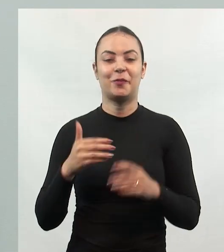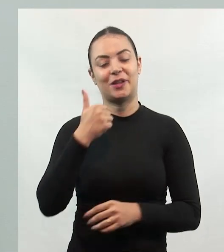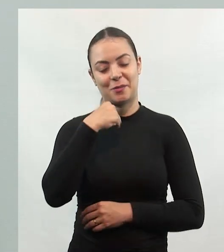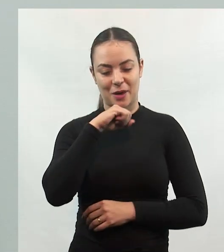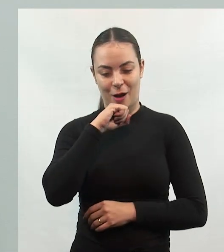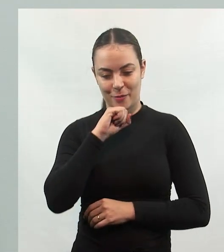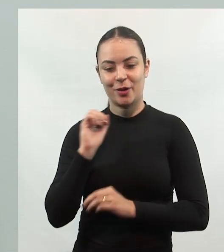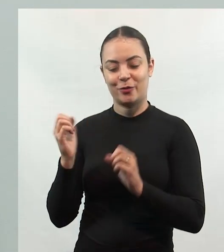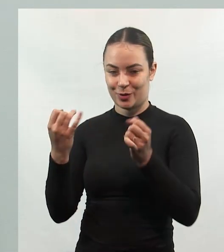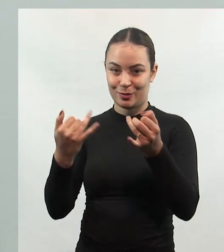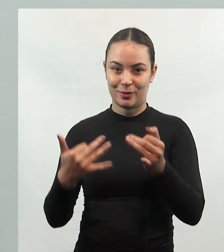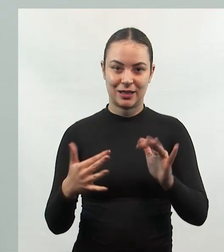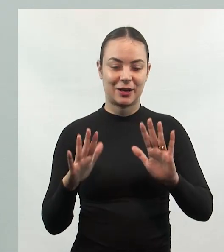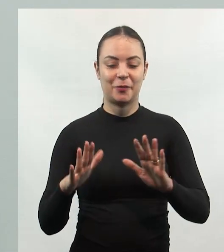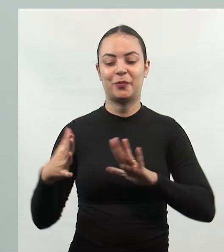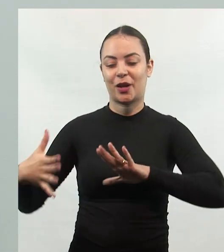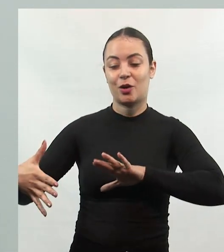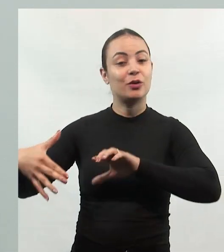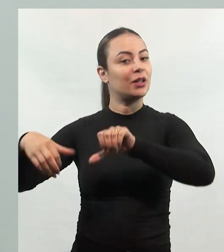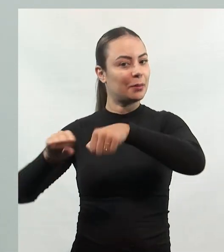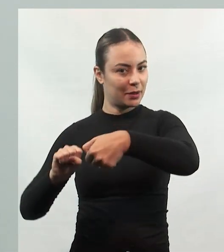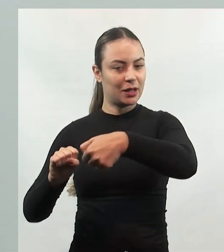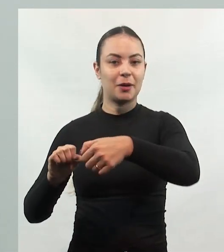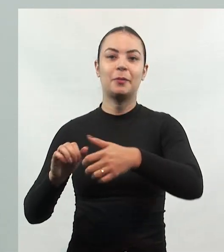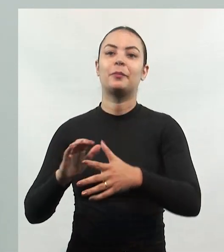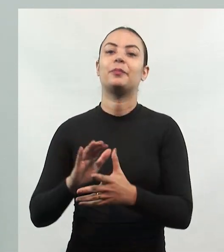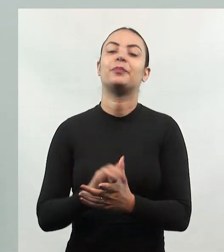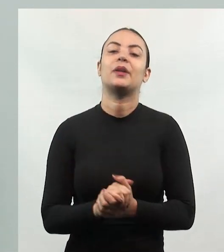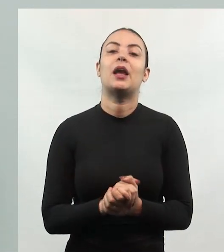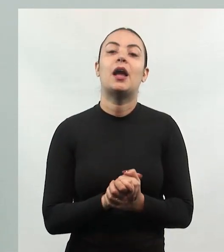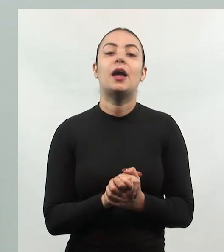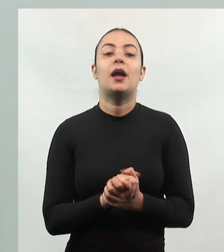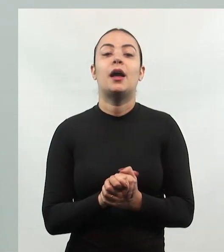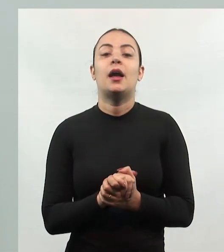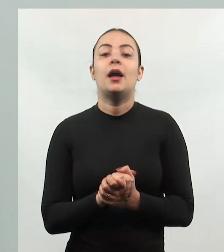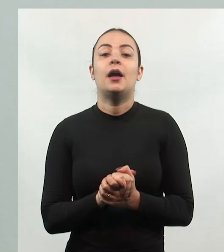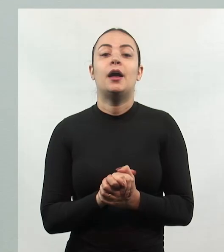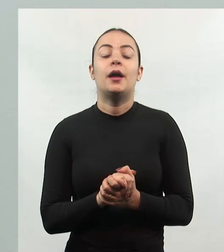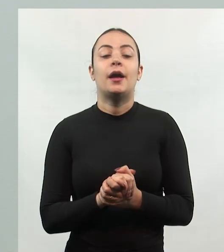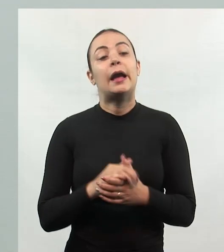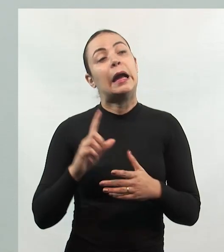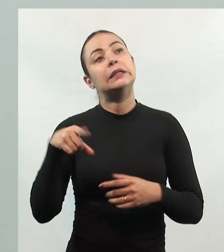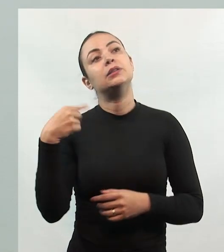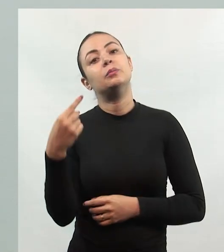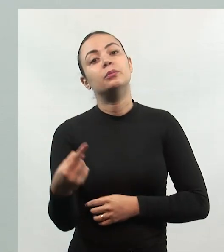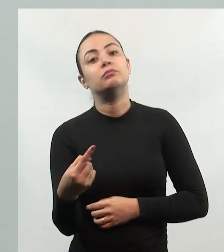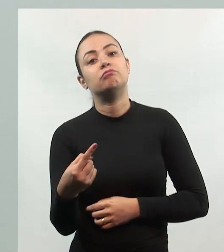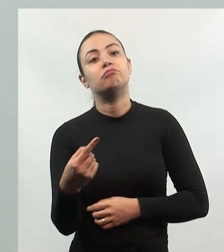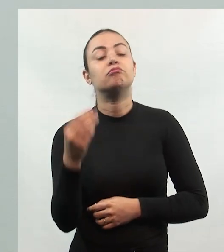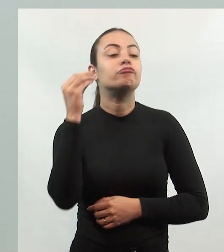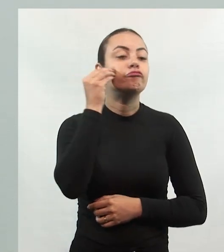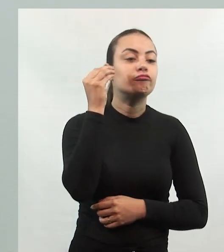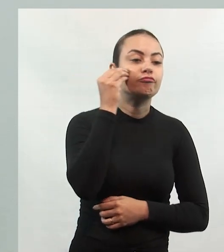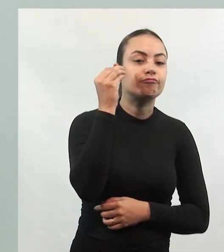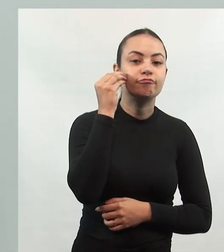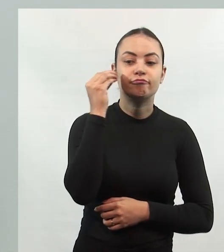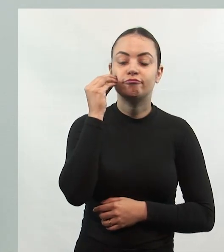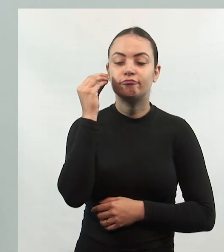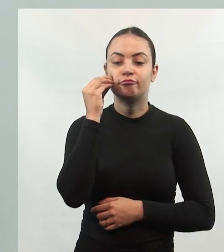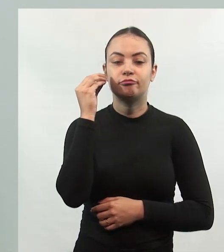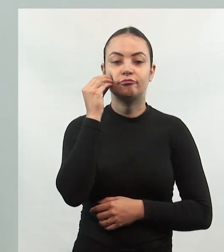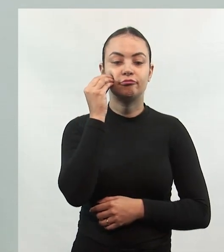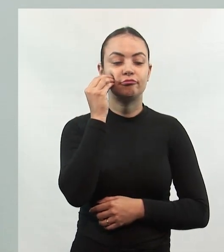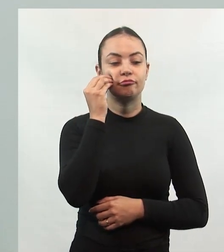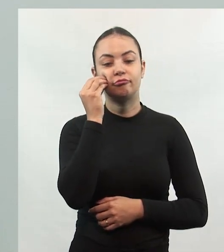teu nome na chamada aí da Uni, ela teria te avisado. Por quê? Já começo por aqui. Eu terminei o magistério em 2000.